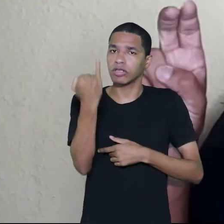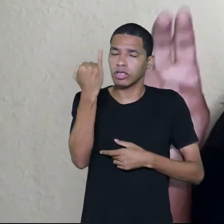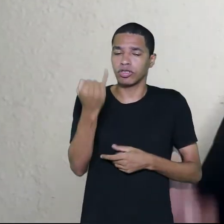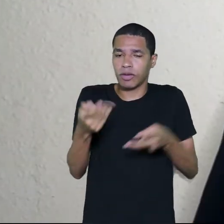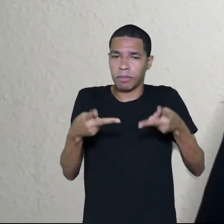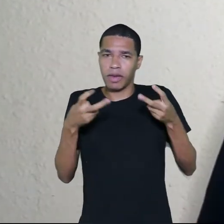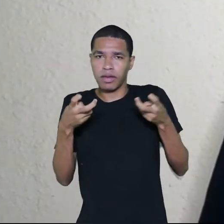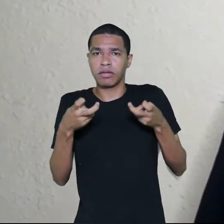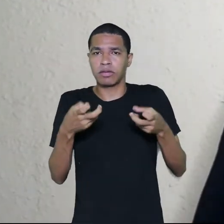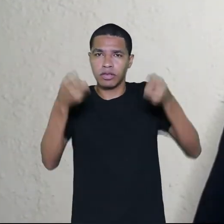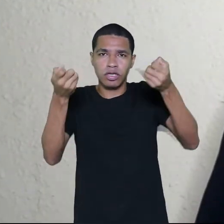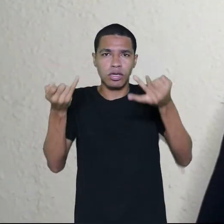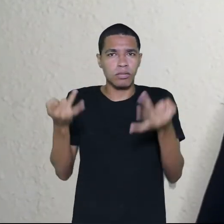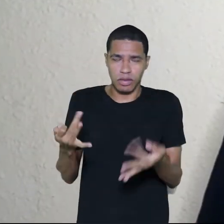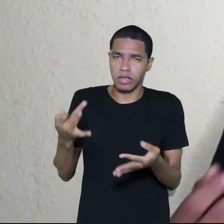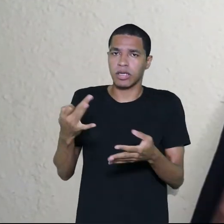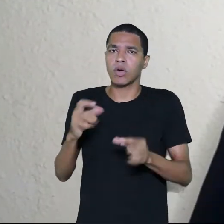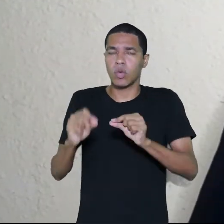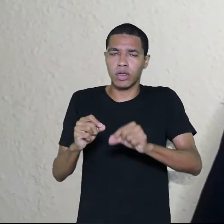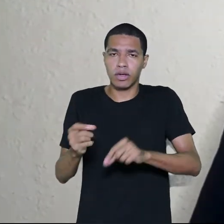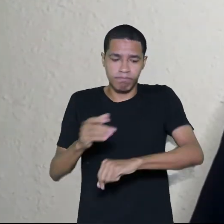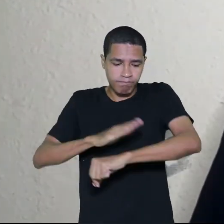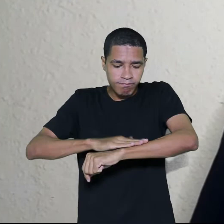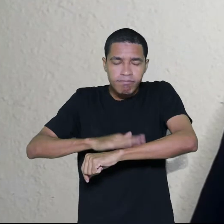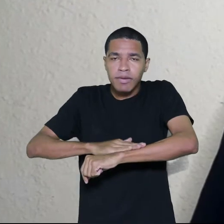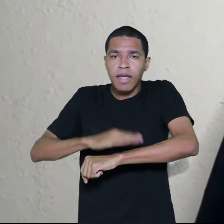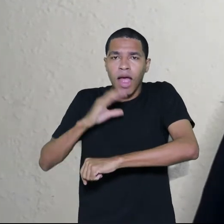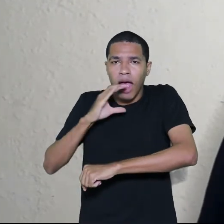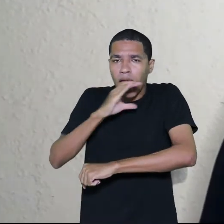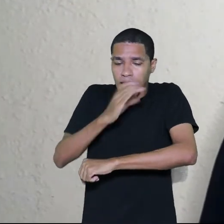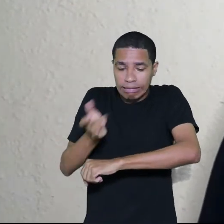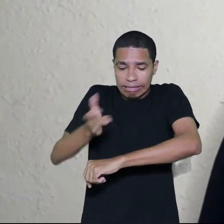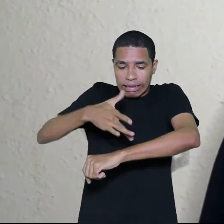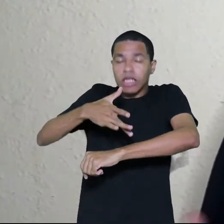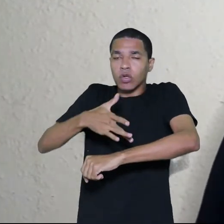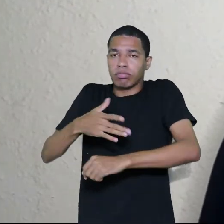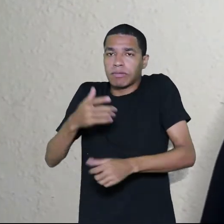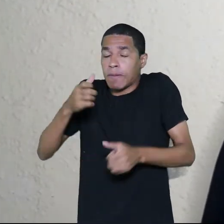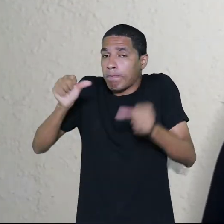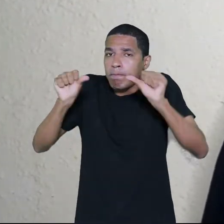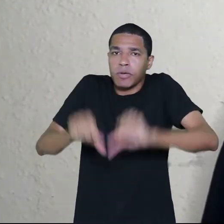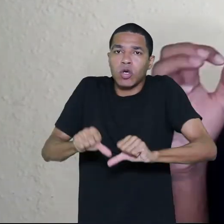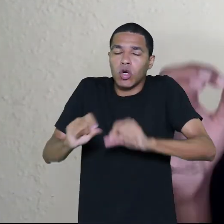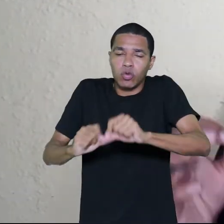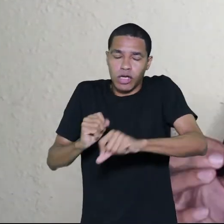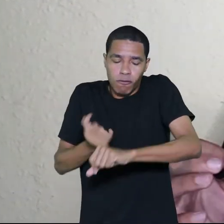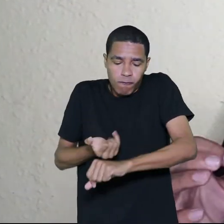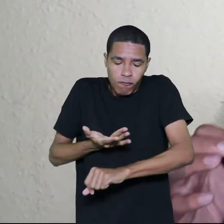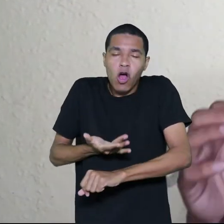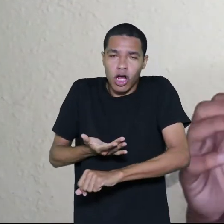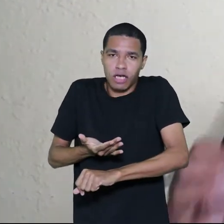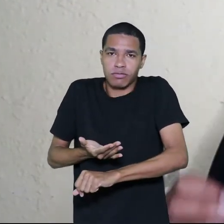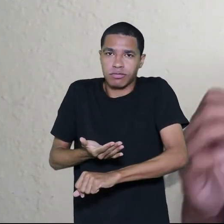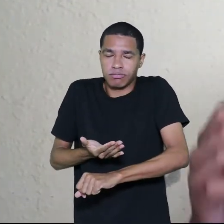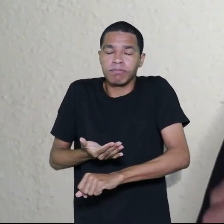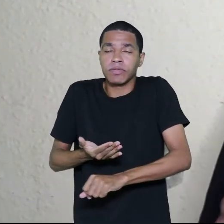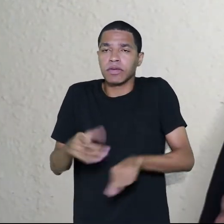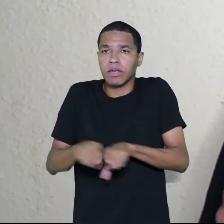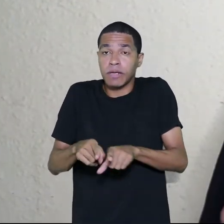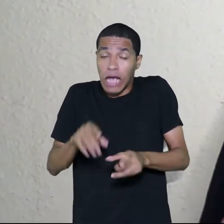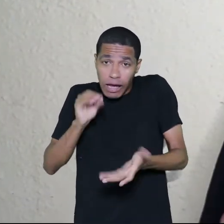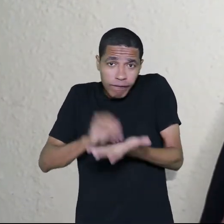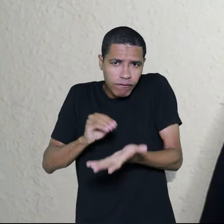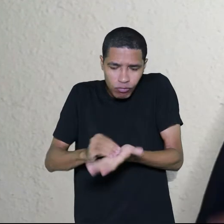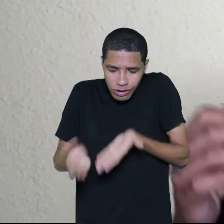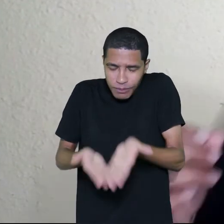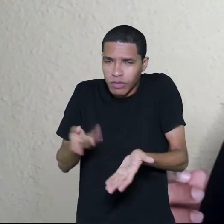fator SBR, que ele diz praticamente que a lesão interior é pior do que a lesão exterior. Também vale ressaltar que o